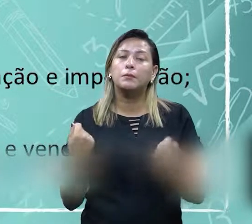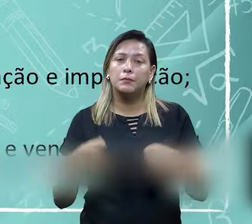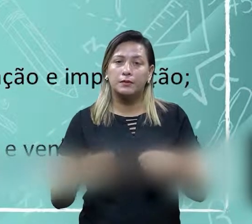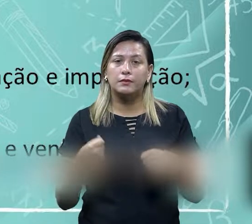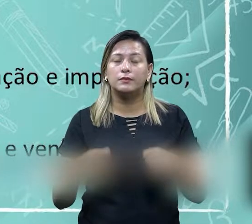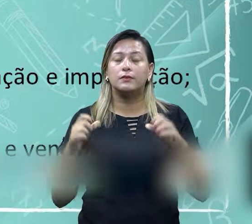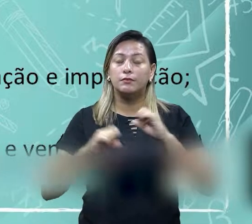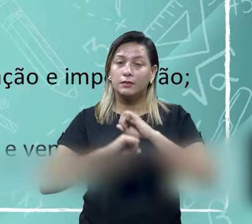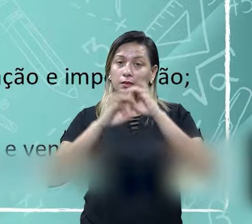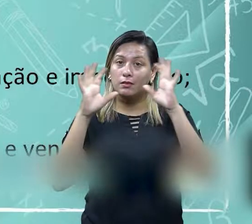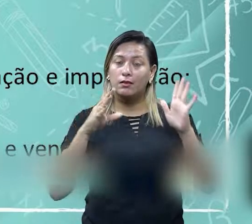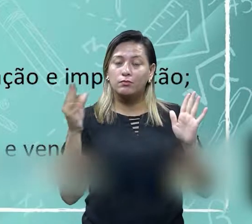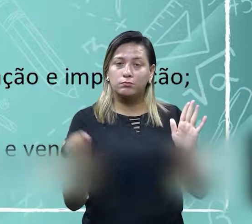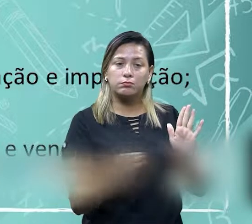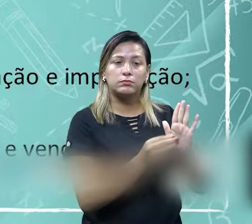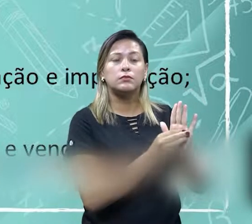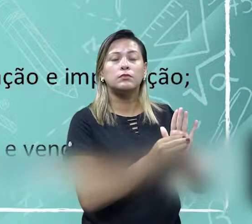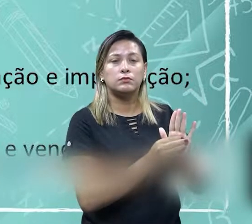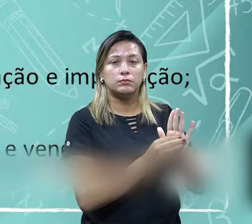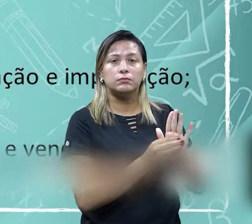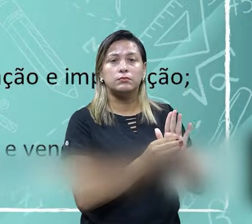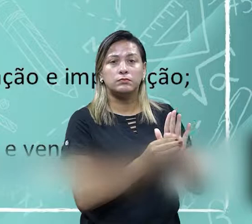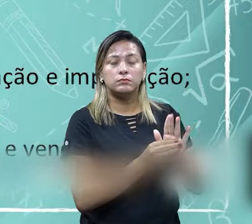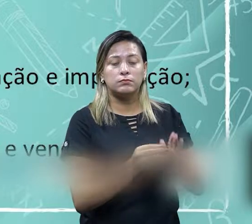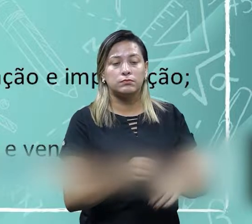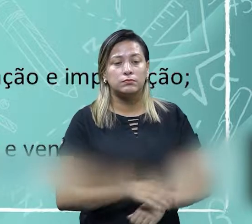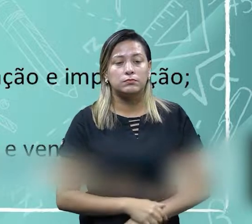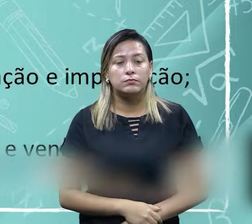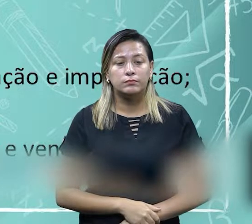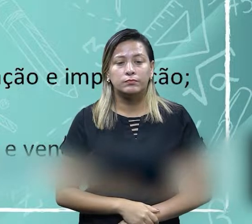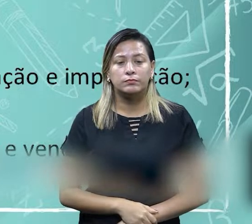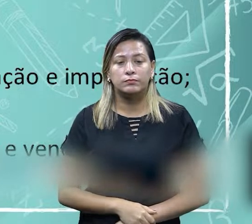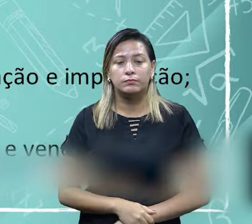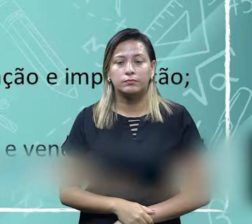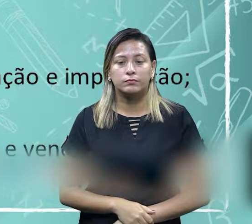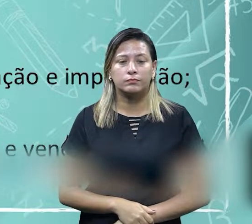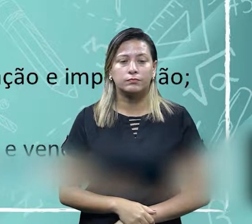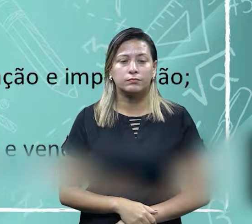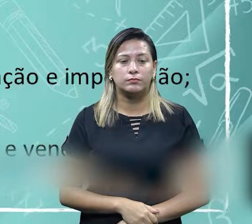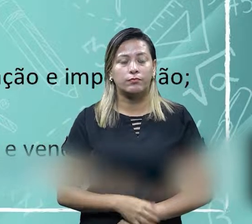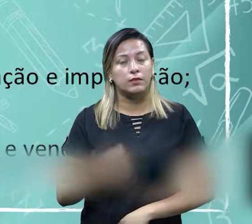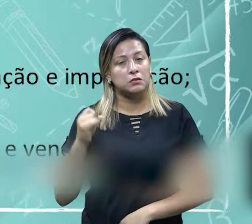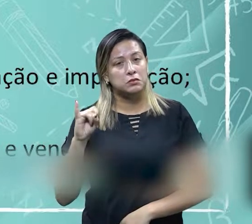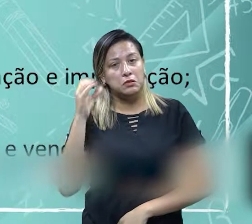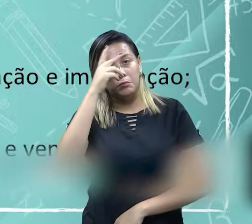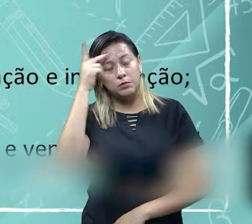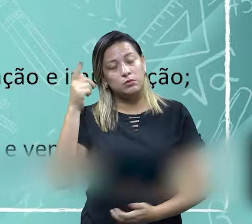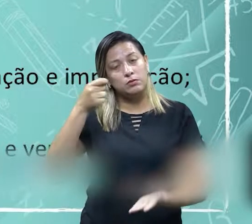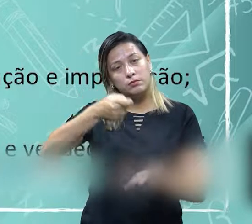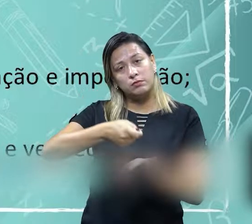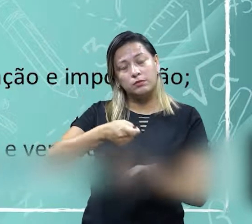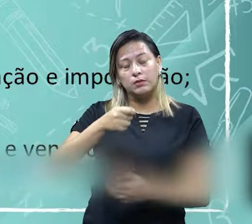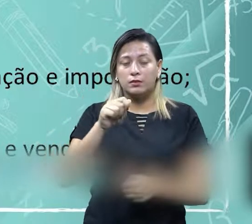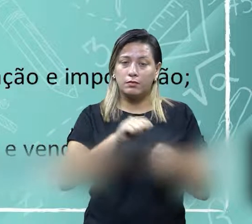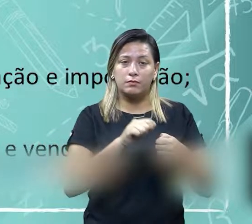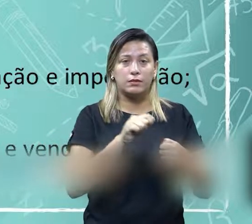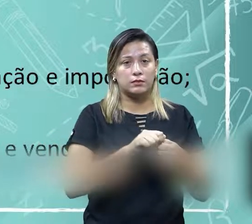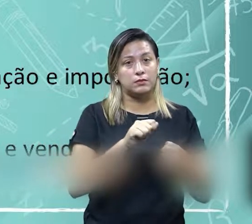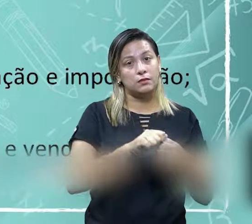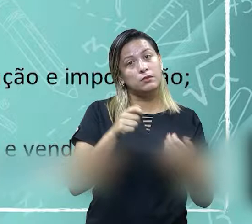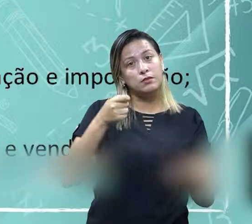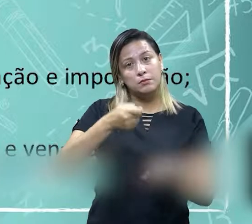lá claro com relação ao termo de internacional de comércio. Se é a pessoa que está produzindo, se é a pessoa que está